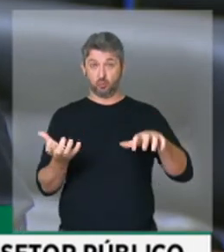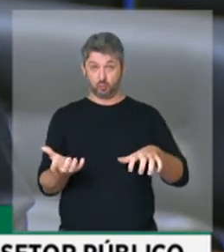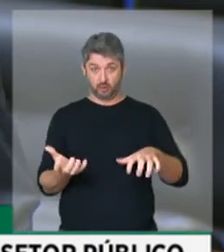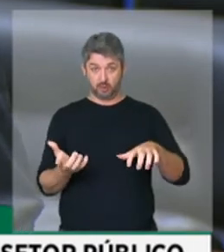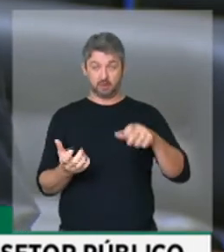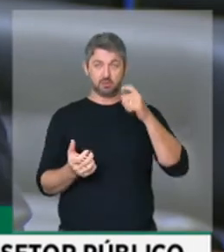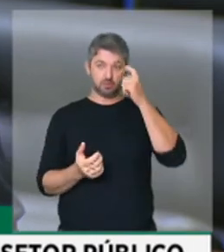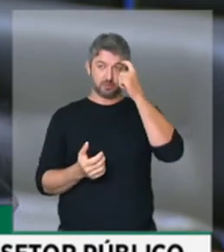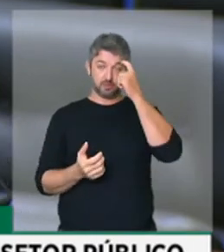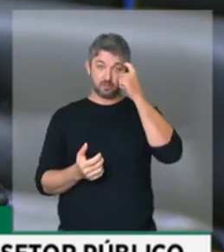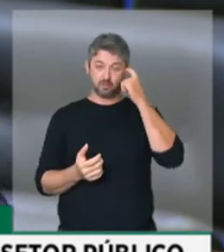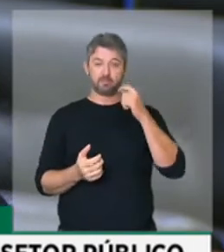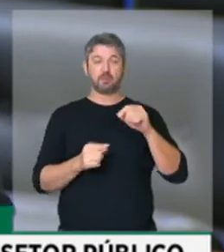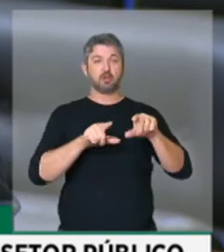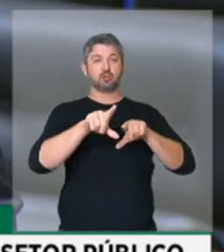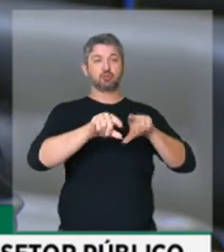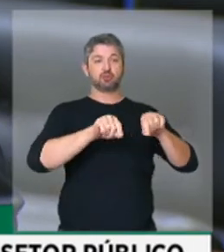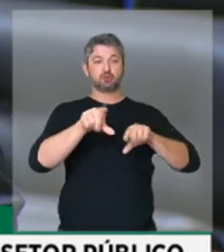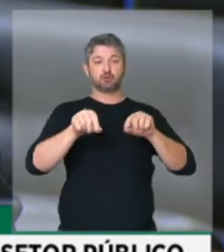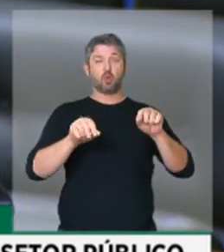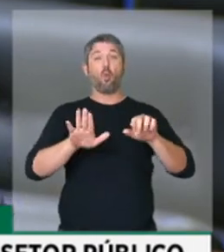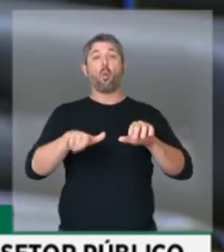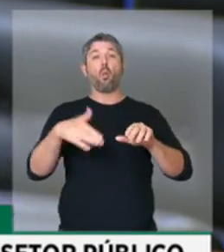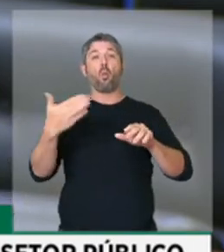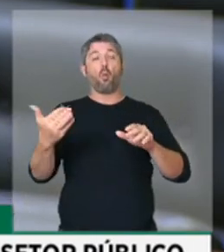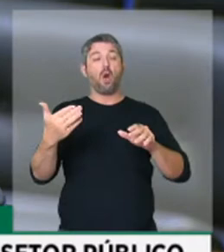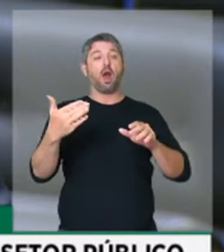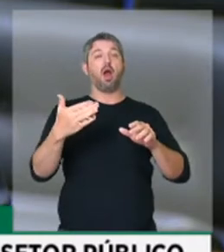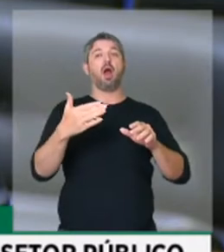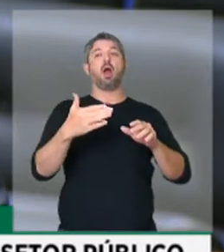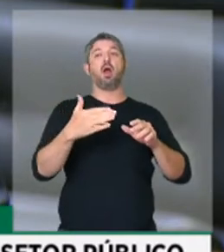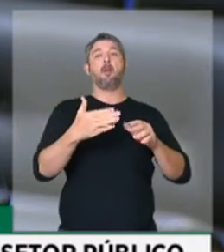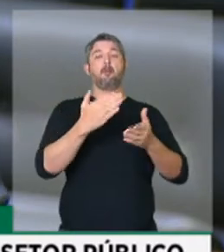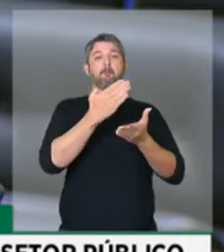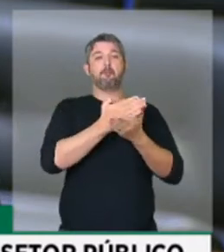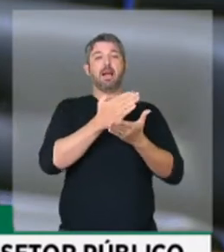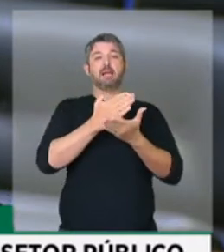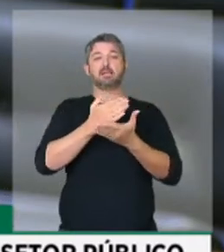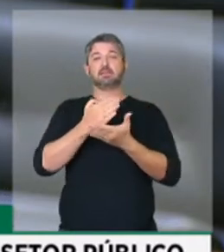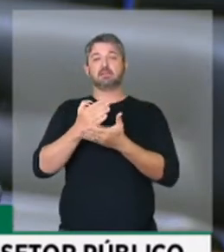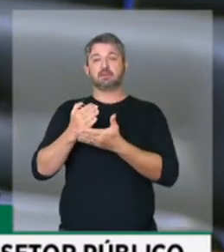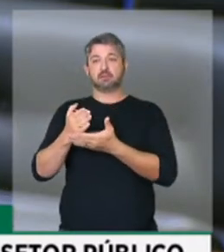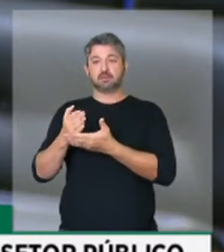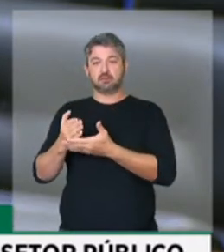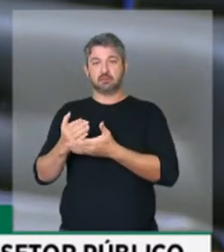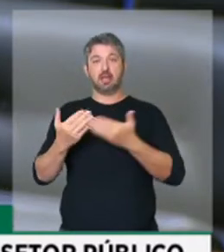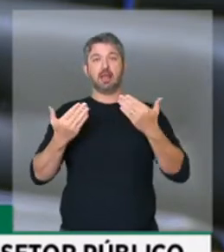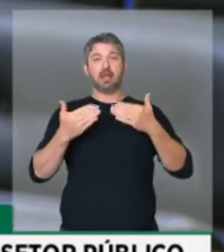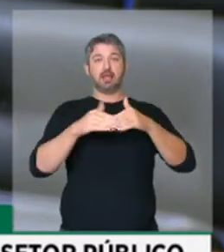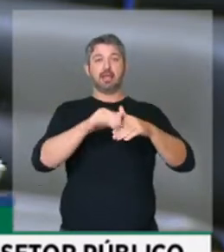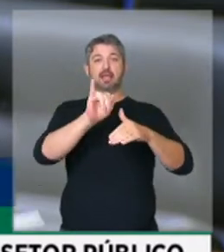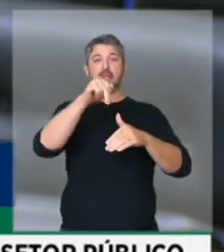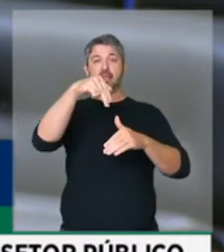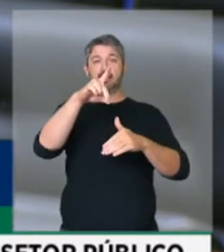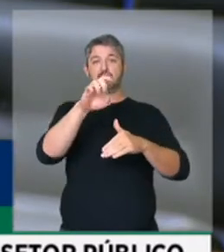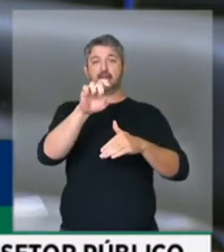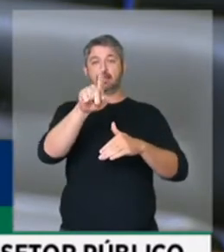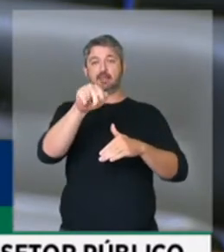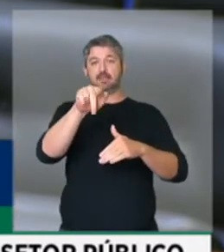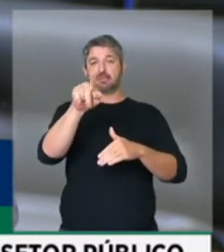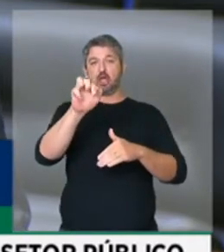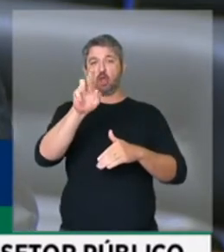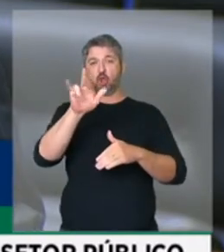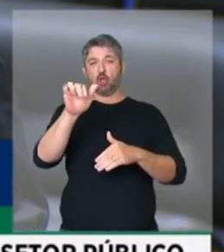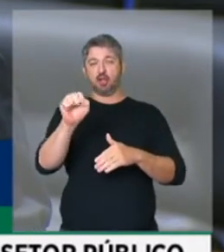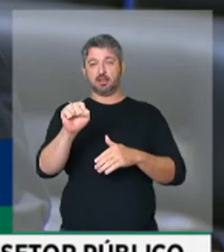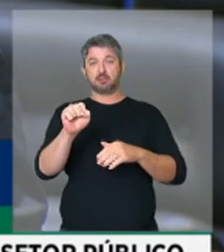Nacional elenque, enumere quais as parcelas indenizatórias que poderão ser pagas fora